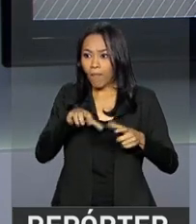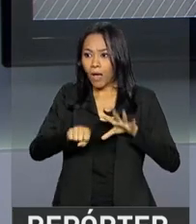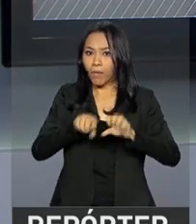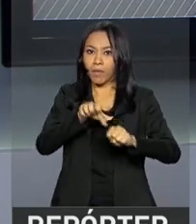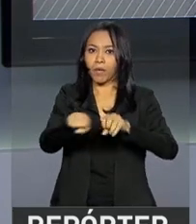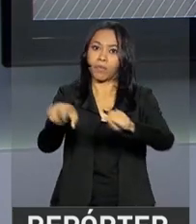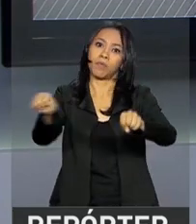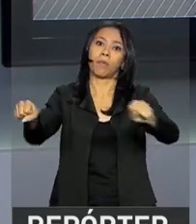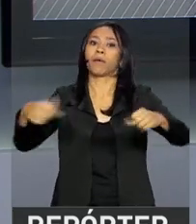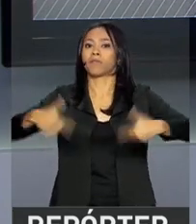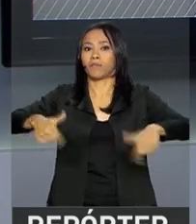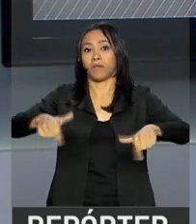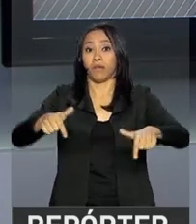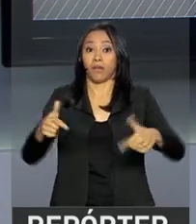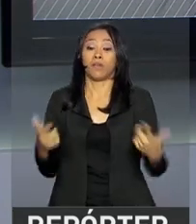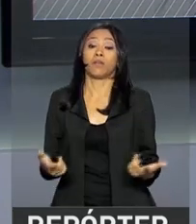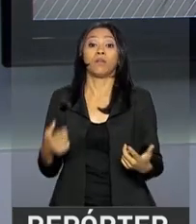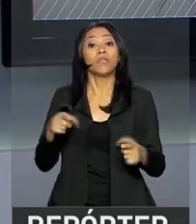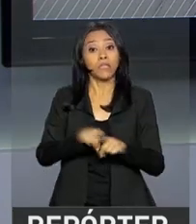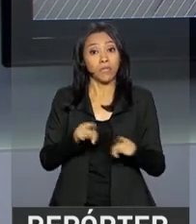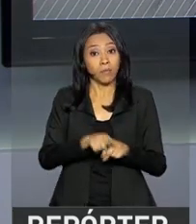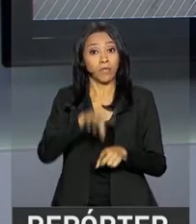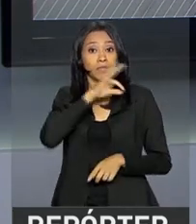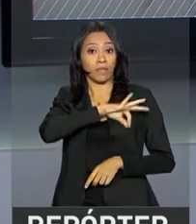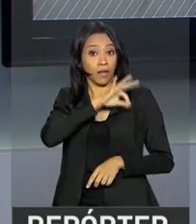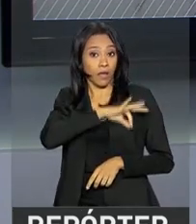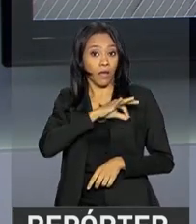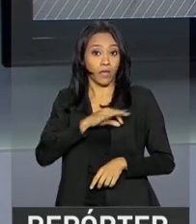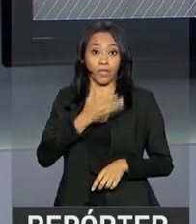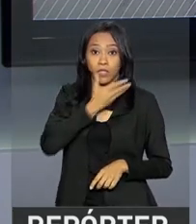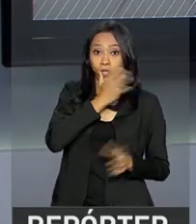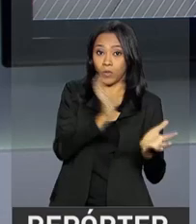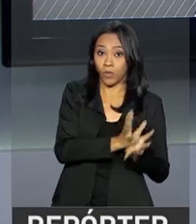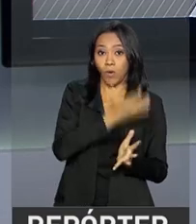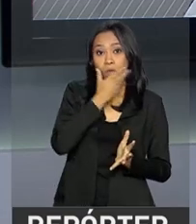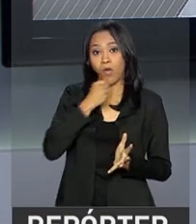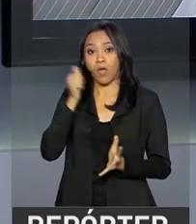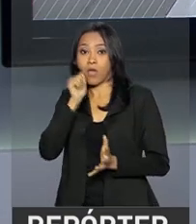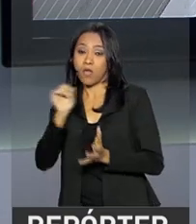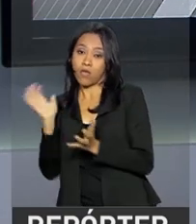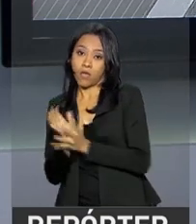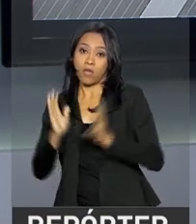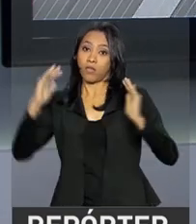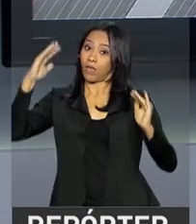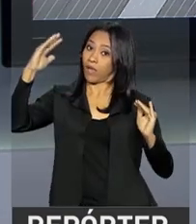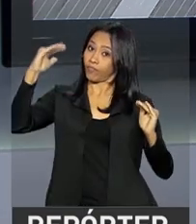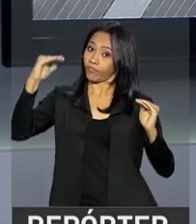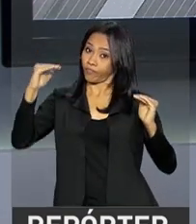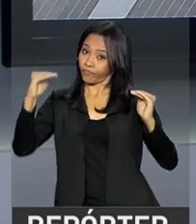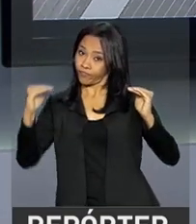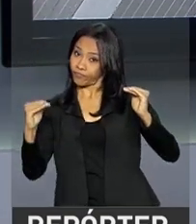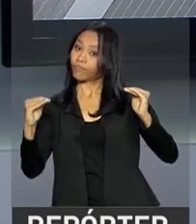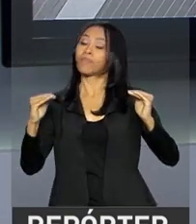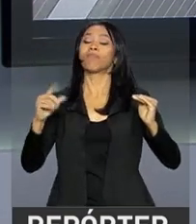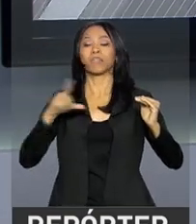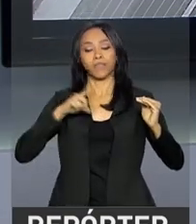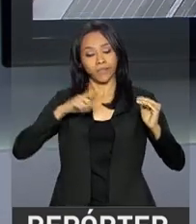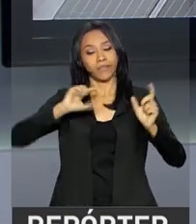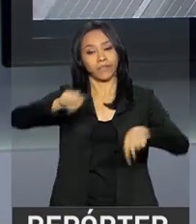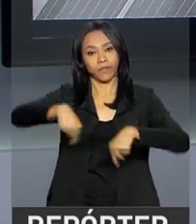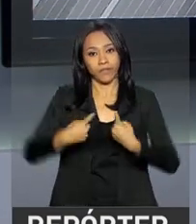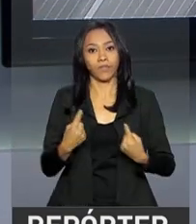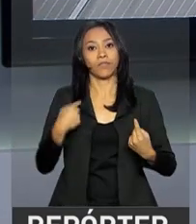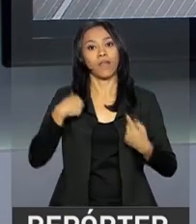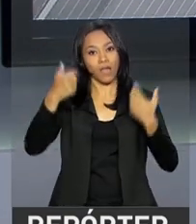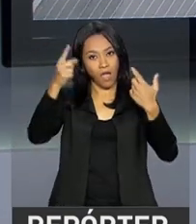no mercado de trabalho e a diferença salarial entre mulheres e homens também está caindo, mas ainda existem desafios. É o que mostra a